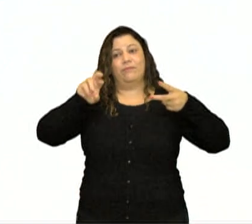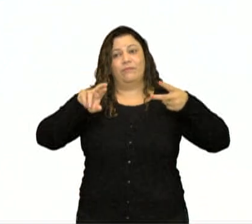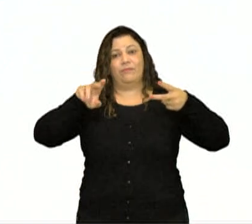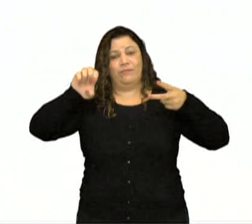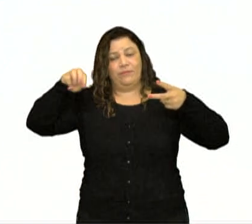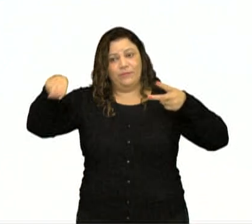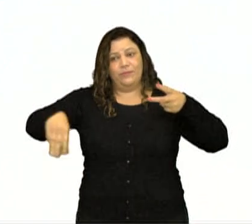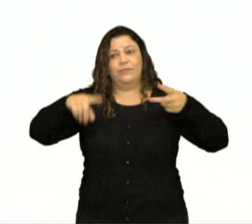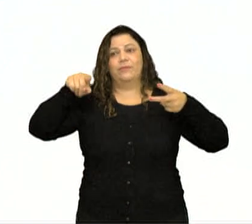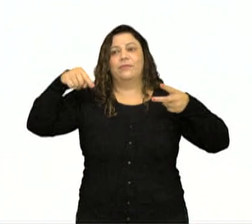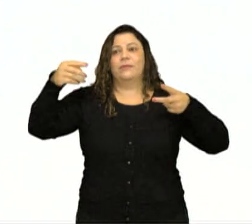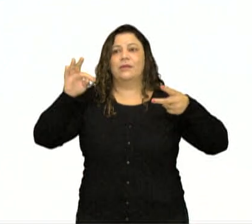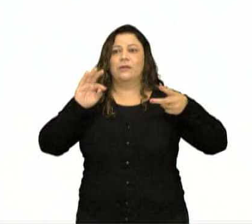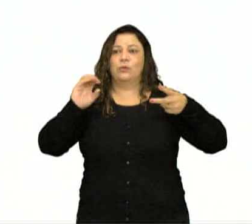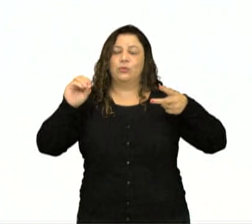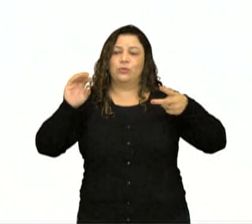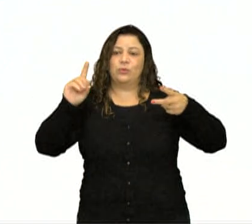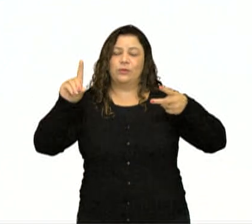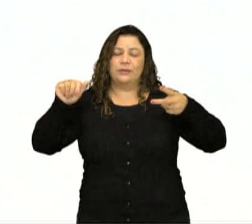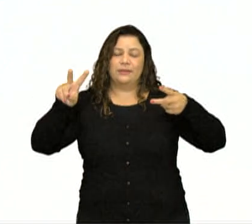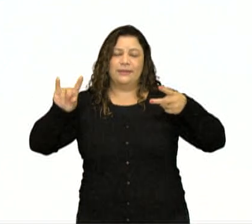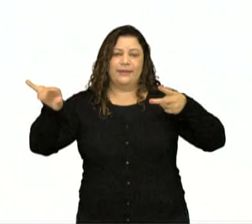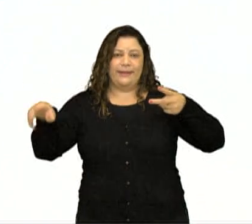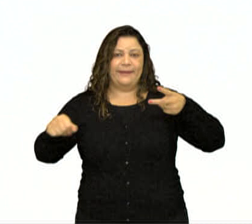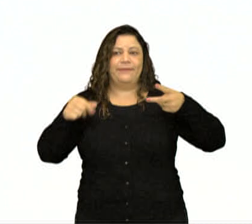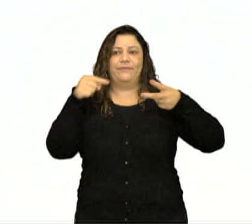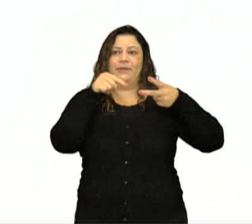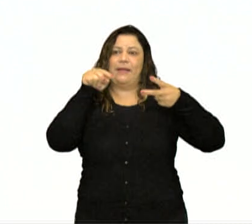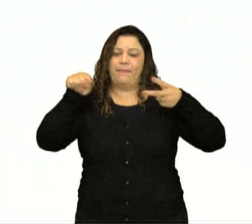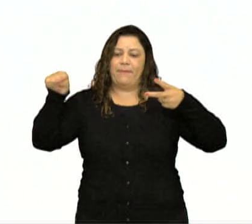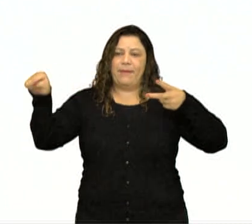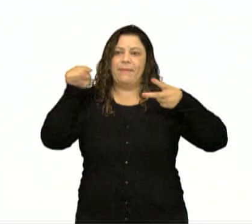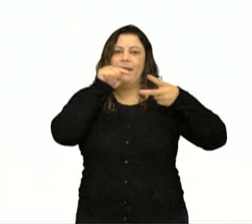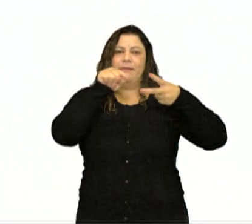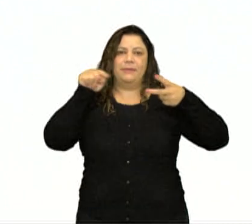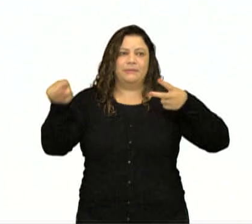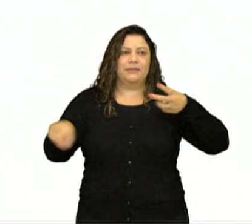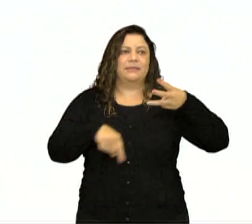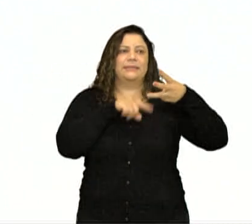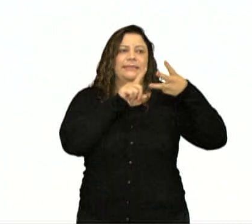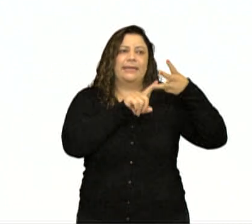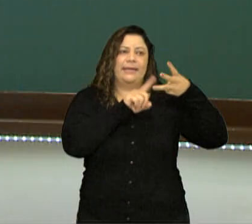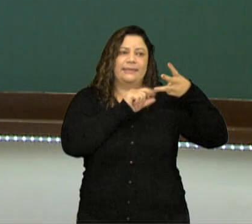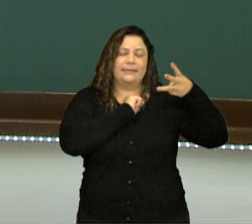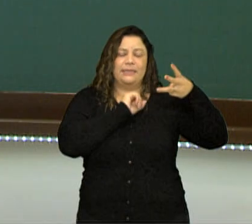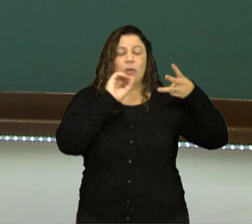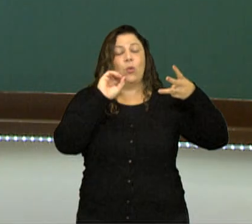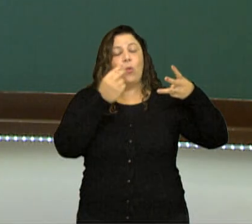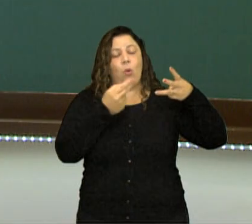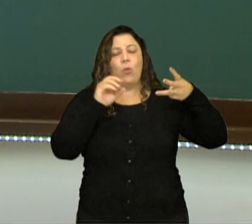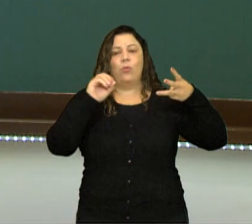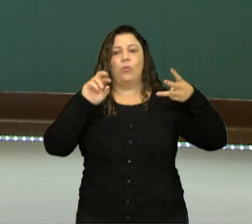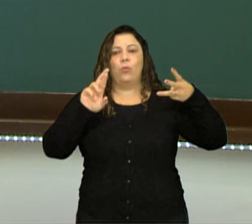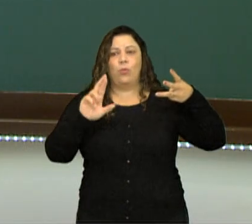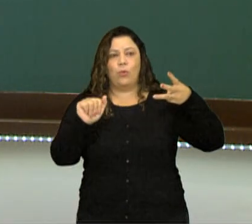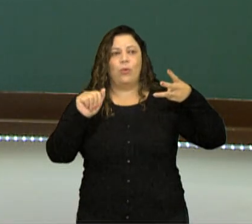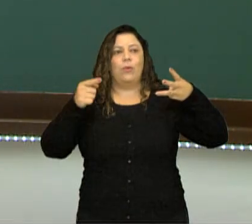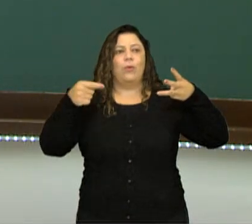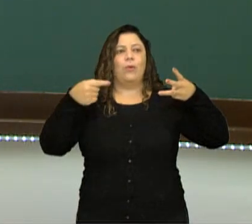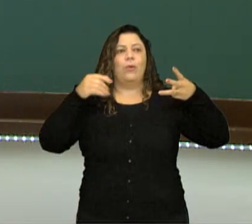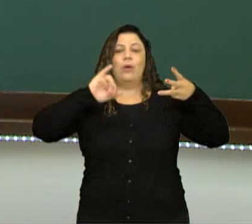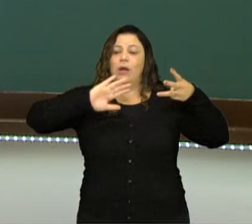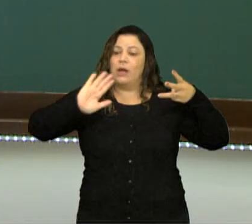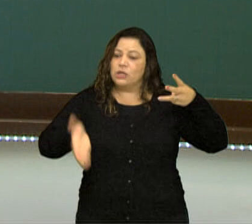todavia, entretanto, no entanto, não obstante. Alternativas: o ou, o ora, o